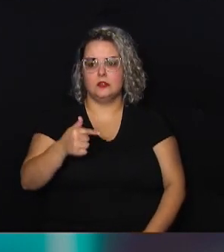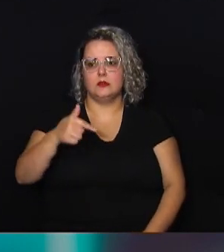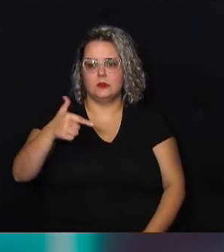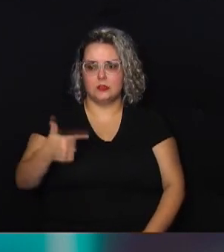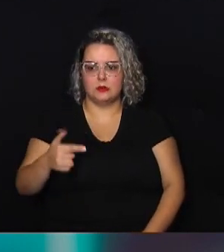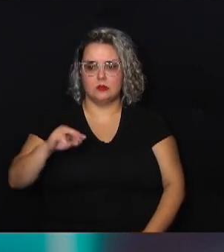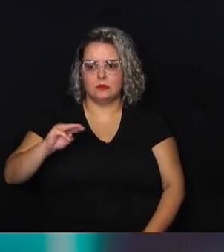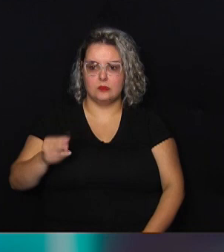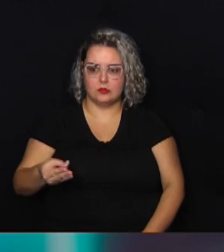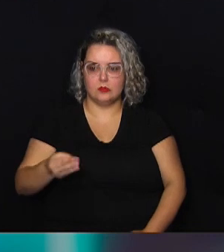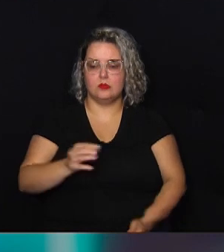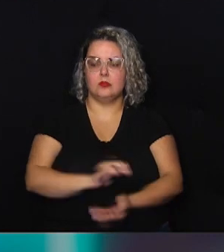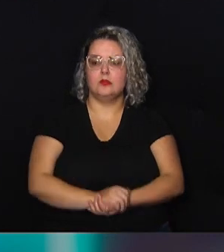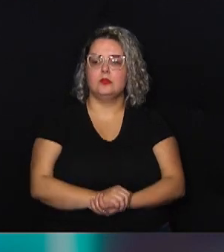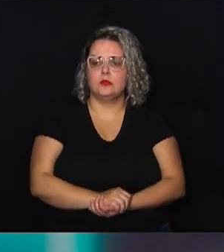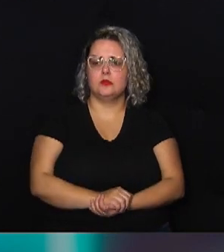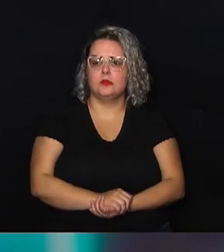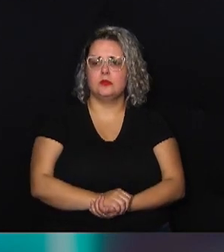1.172.975.000.